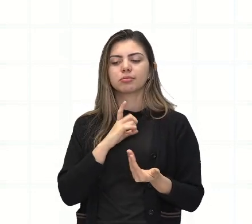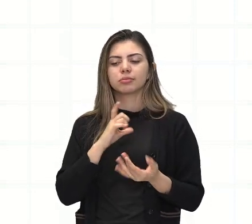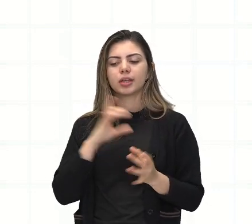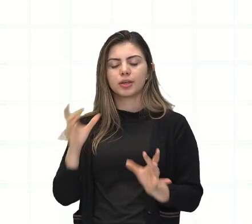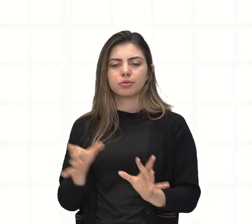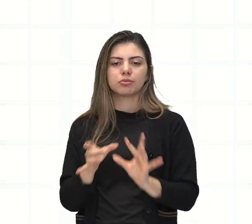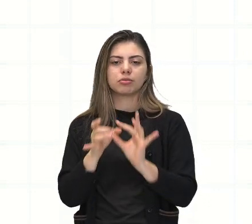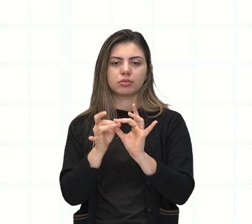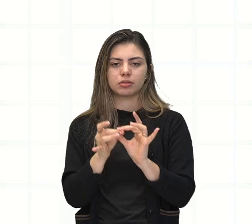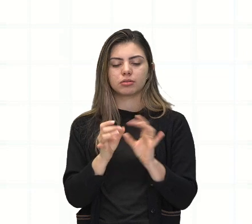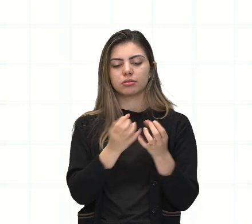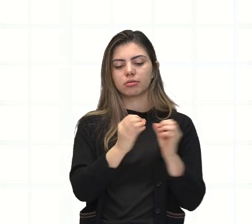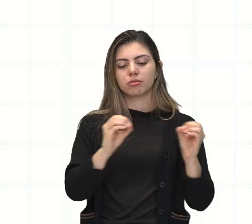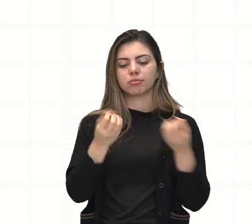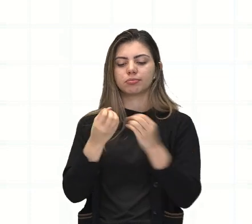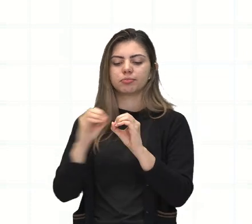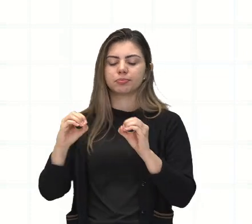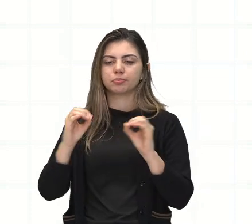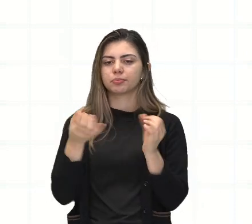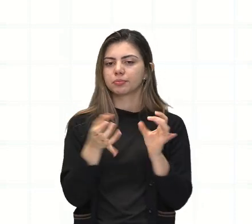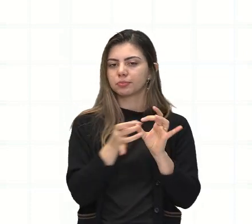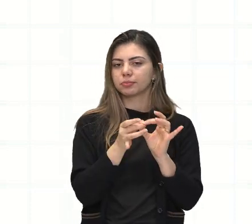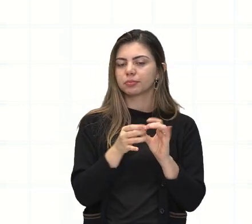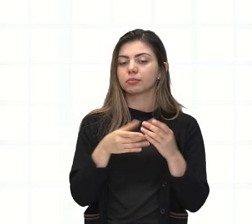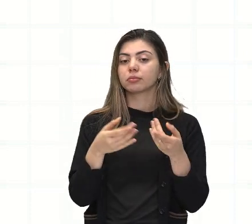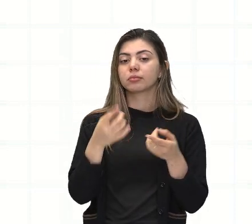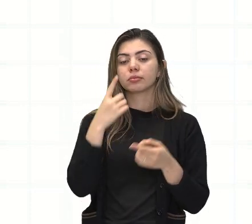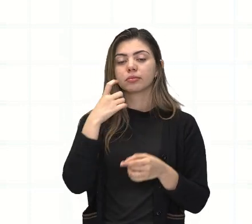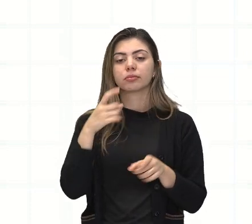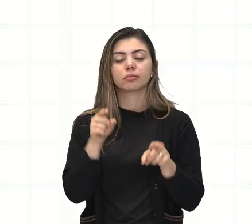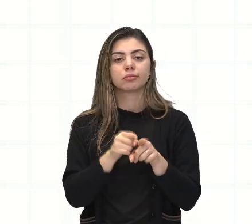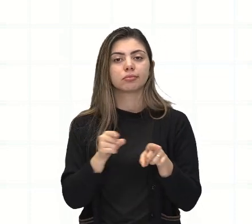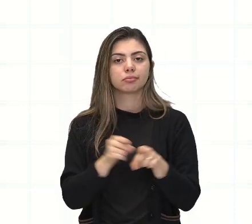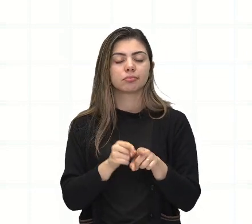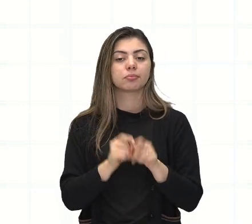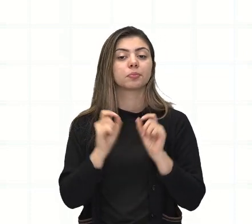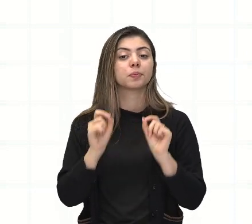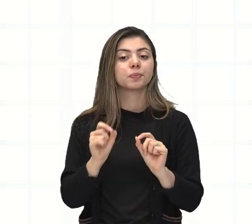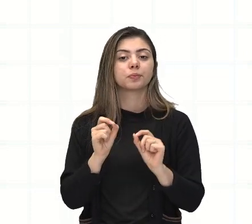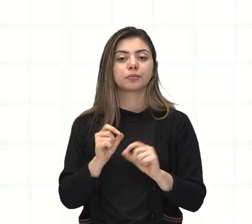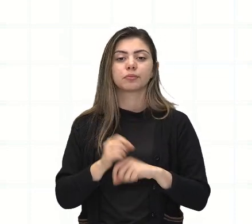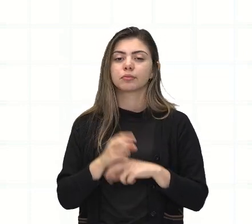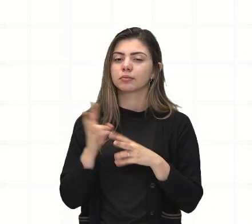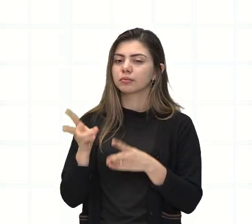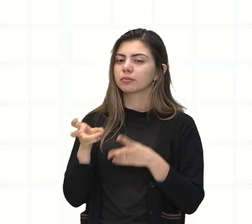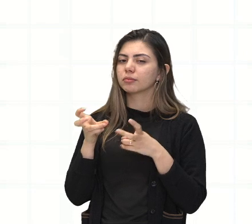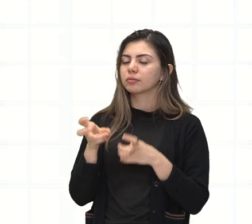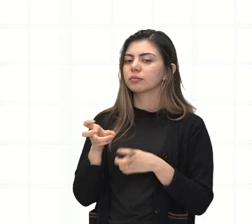conexão. Interessante também, olha só, 8º ano, aqui, ó,